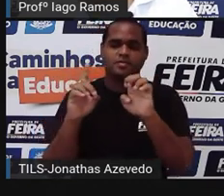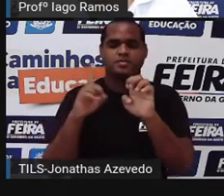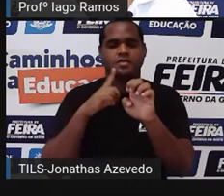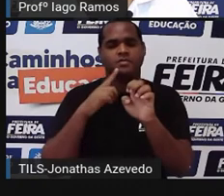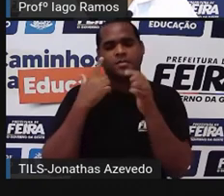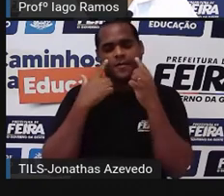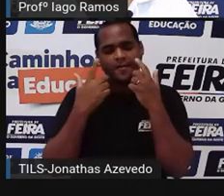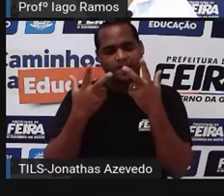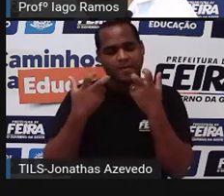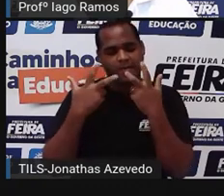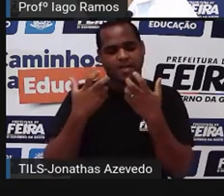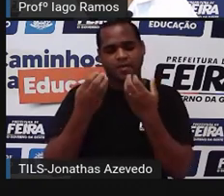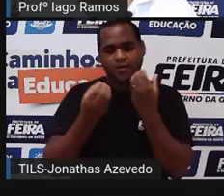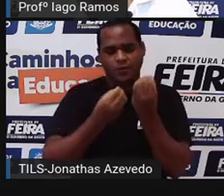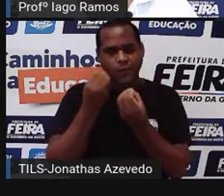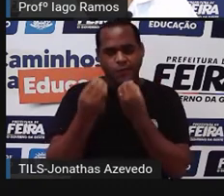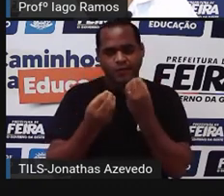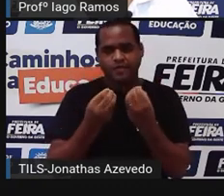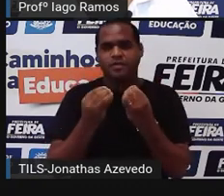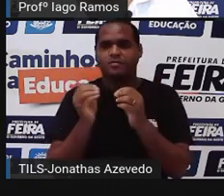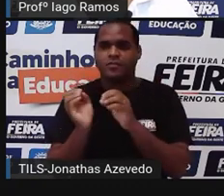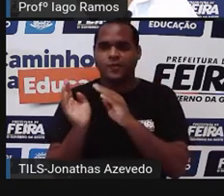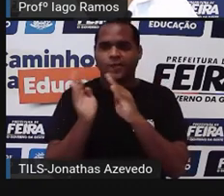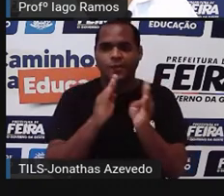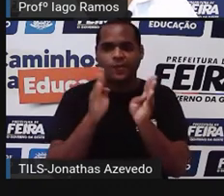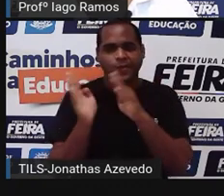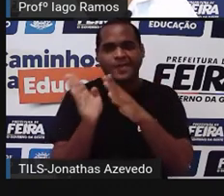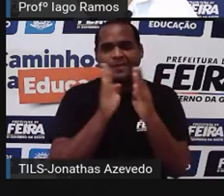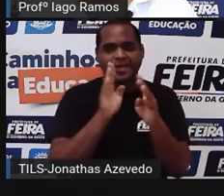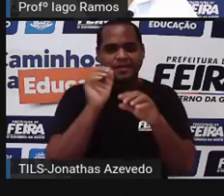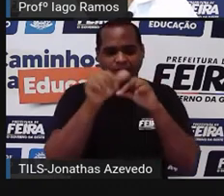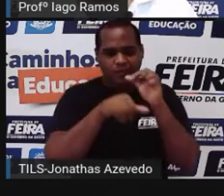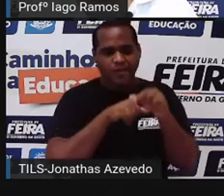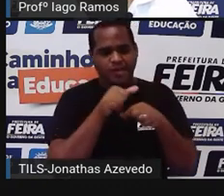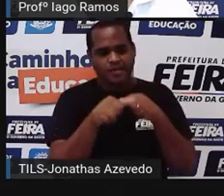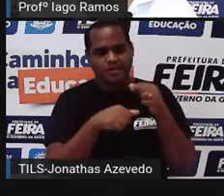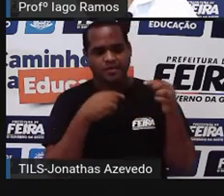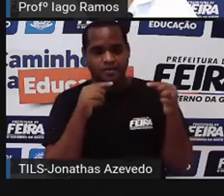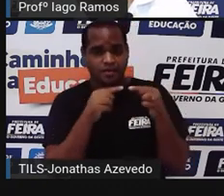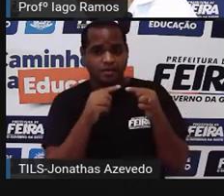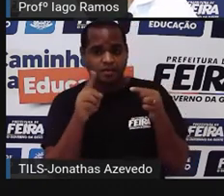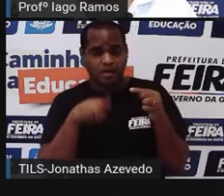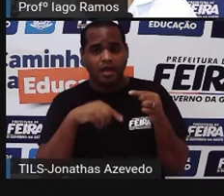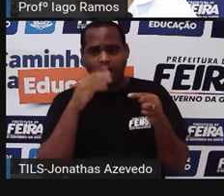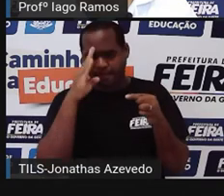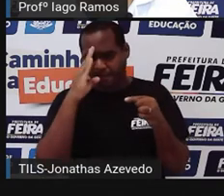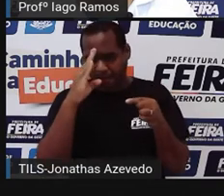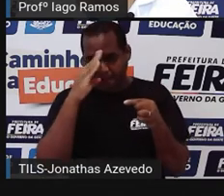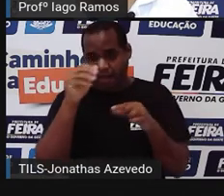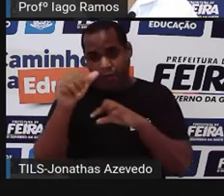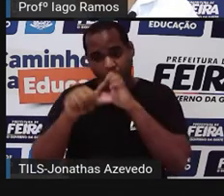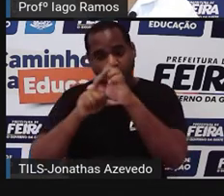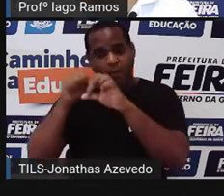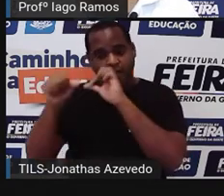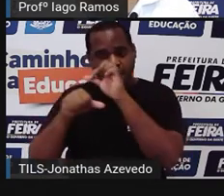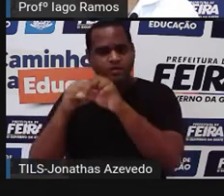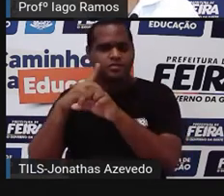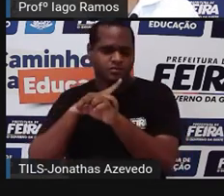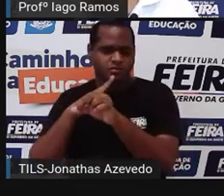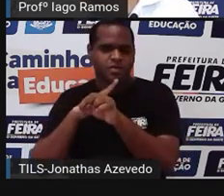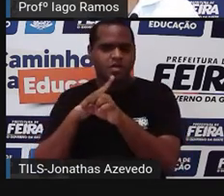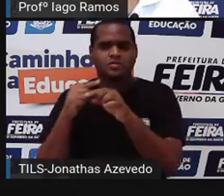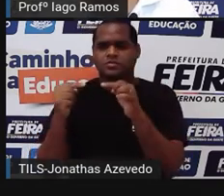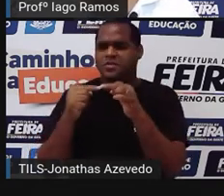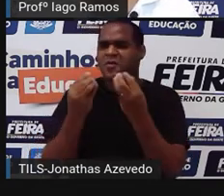eu tô mudando aqui ó a direção eu estou fazendo a translação quando eu mexo na